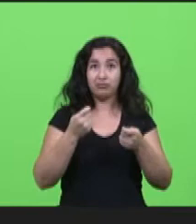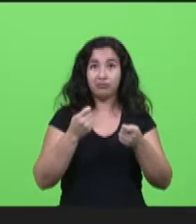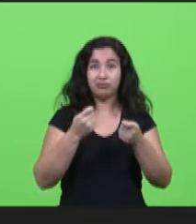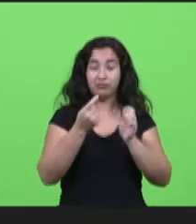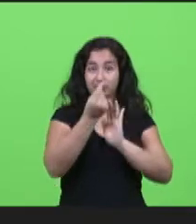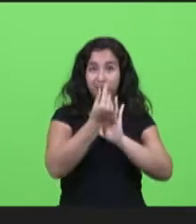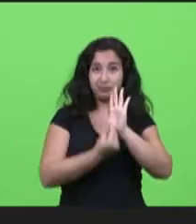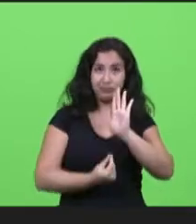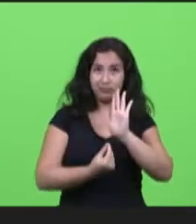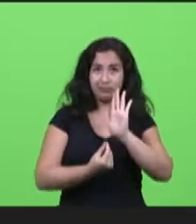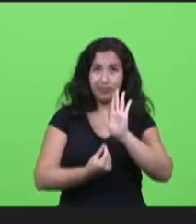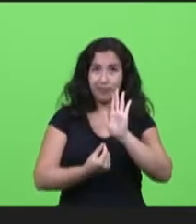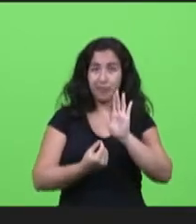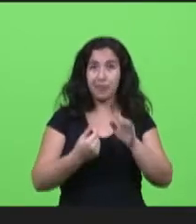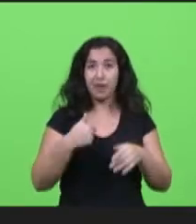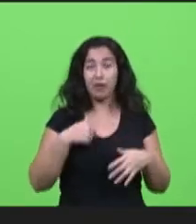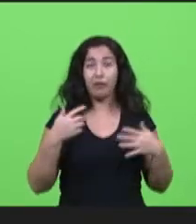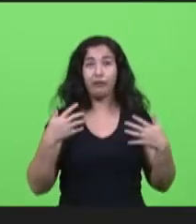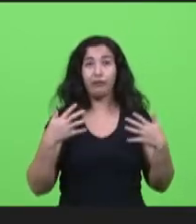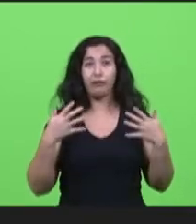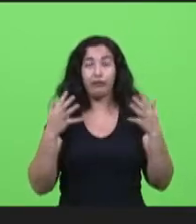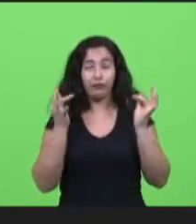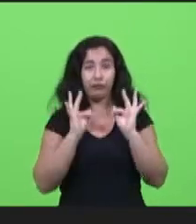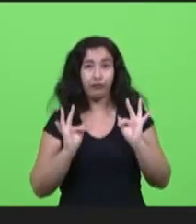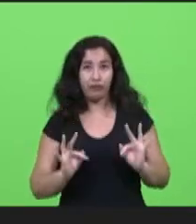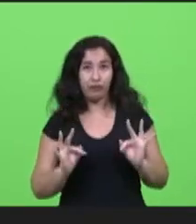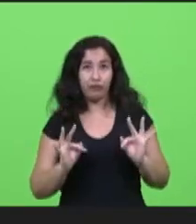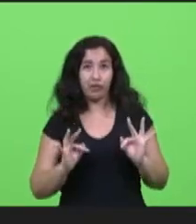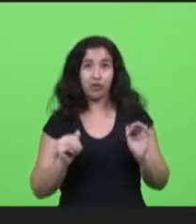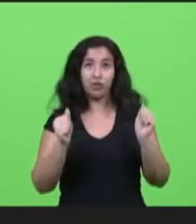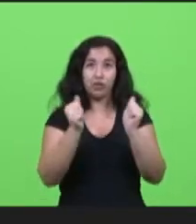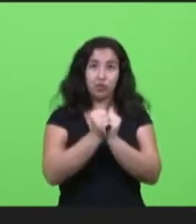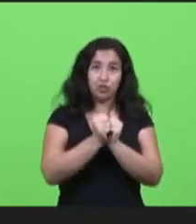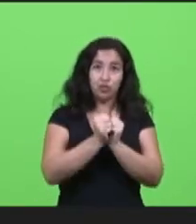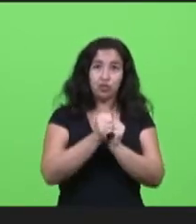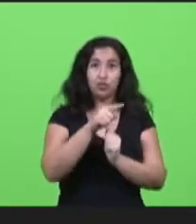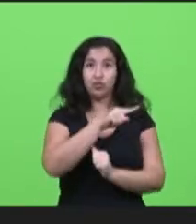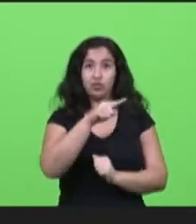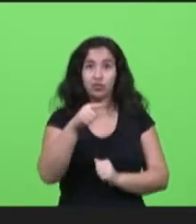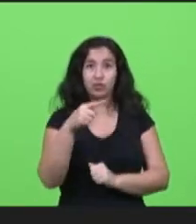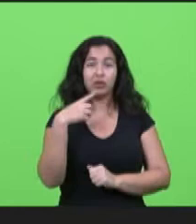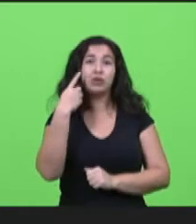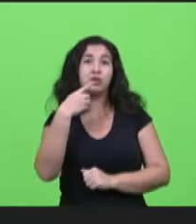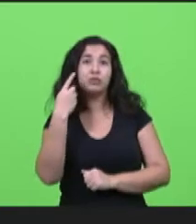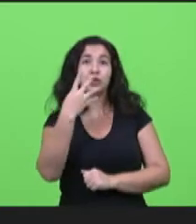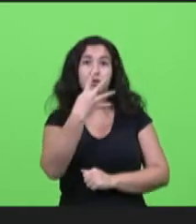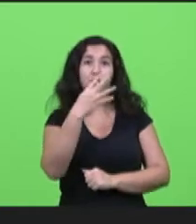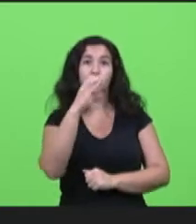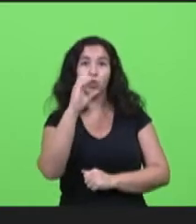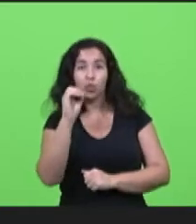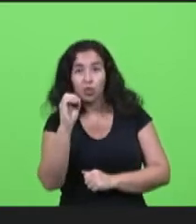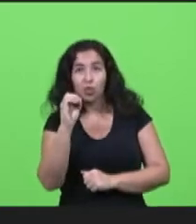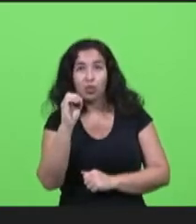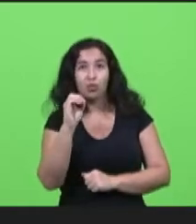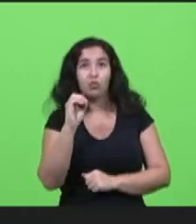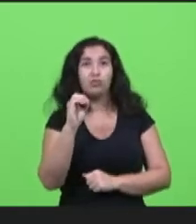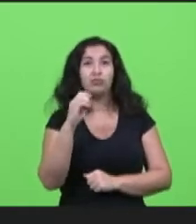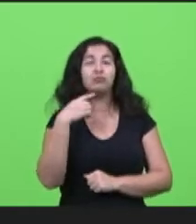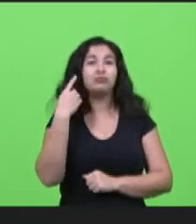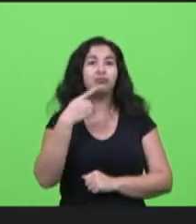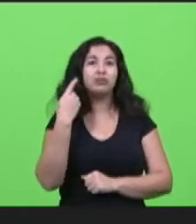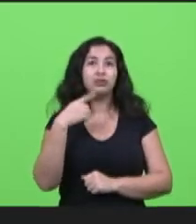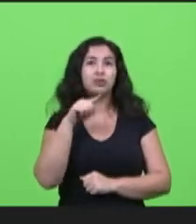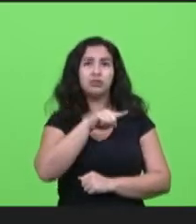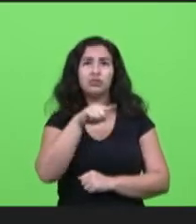dividir o mesmo ambiente com deputados que todos os 40 demonstram dioturnamente. Eu vejo esse esforço